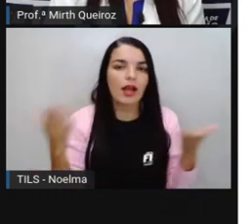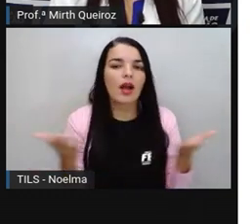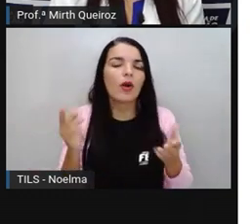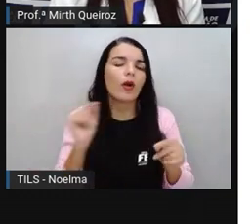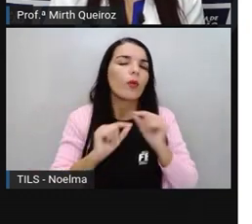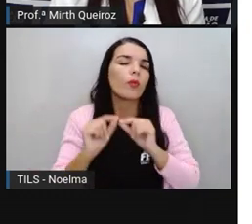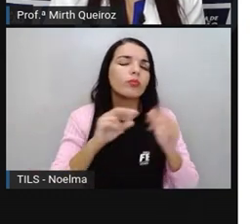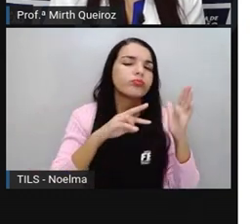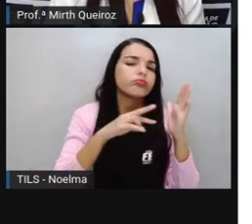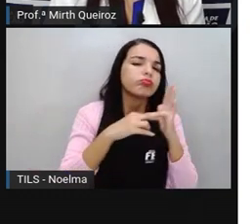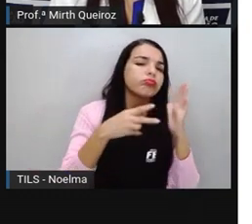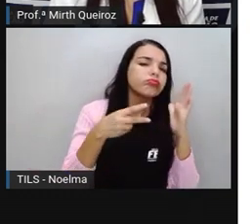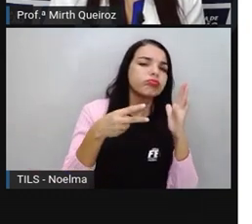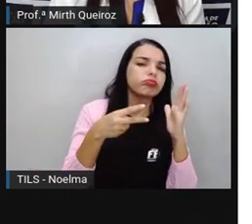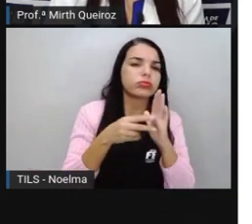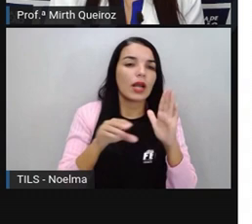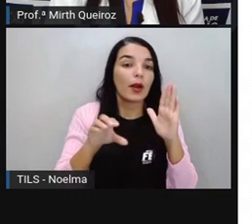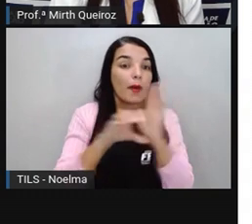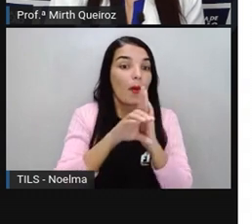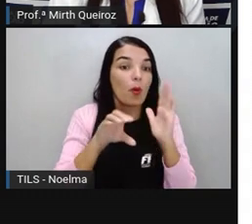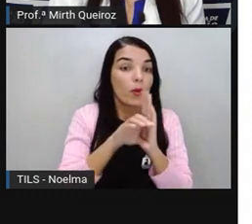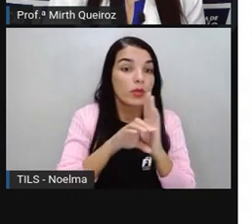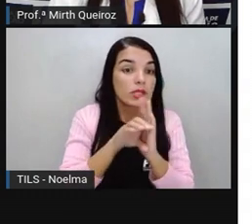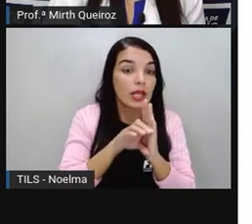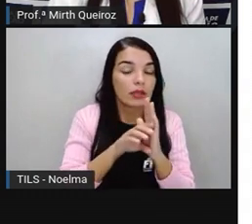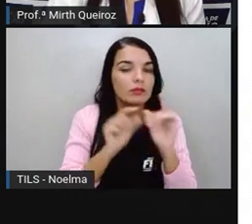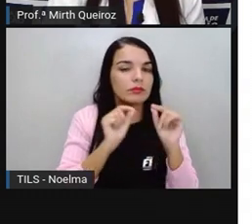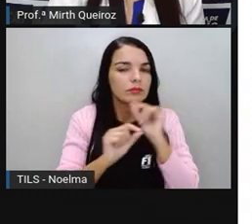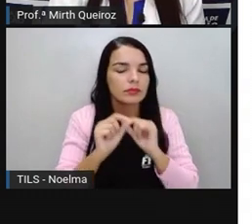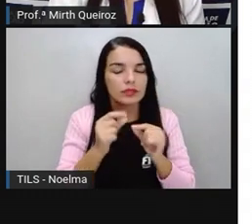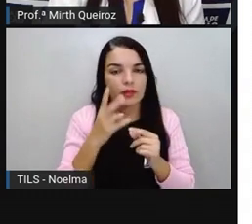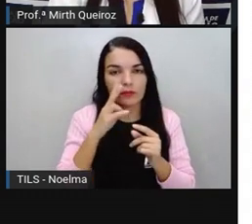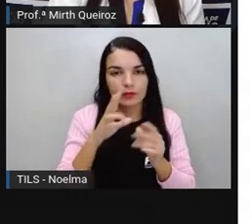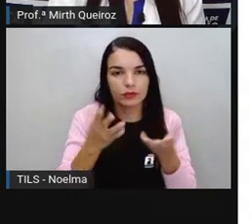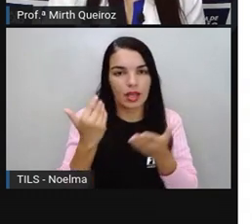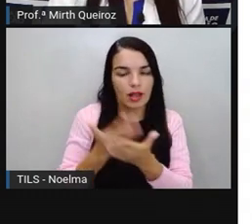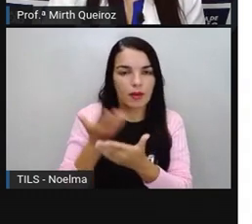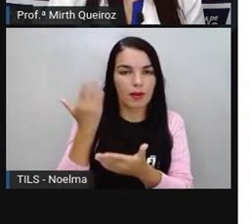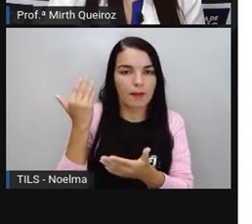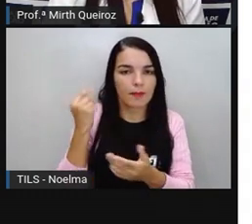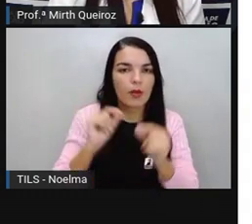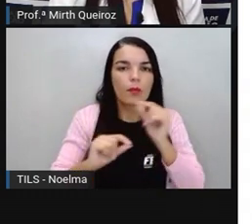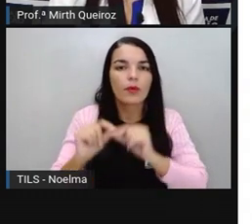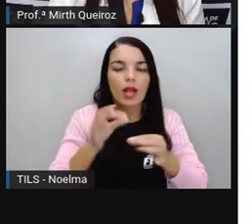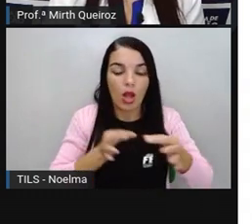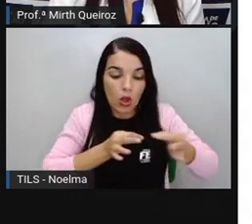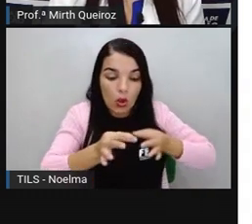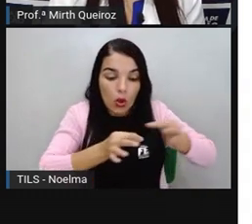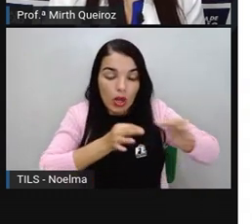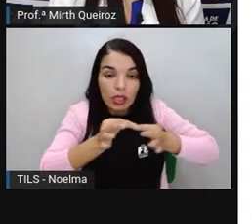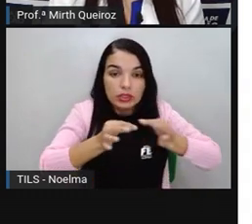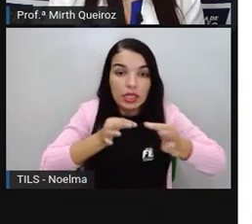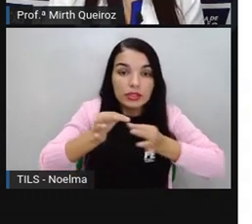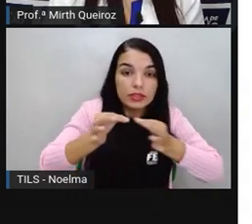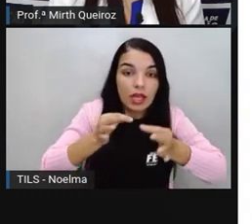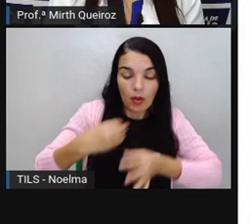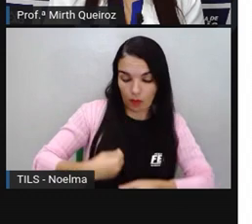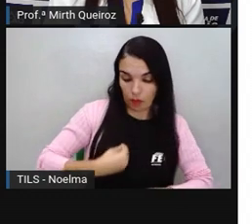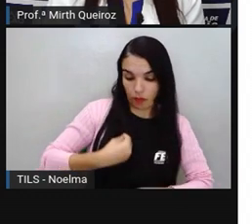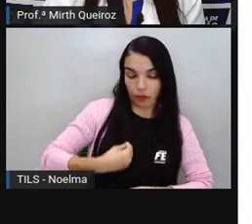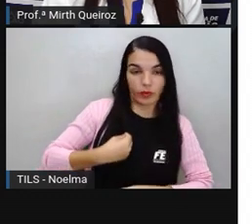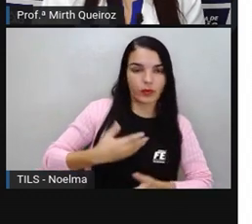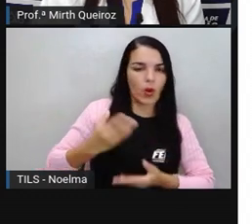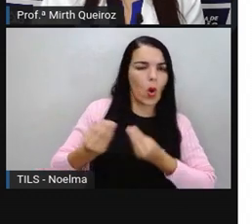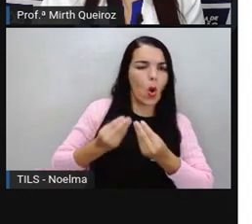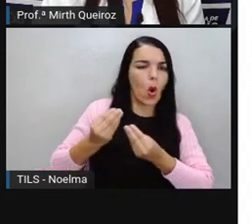alguns conceitos de ecologia que a gente já viu na aula passada. Sobre os níveis de organização dos seres vivos,